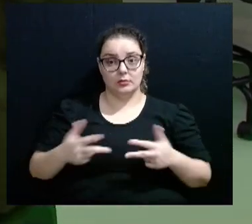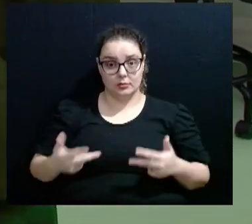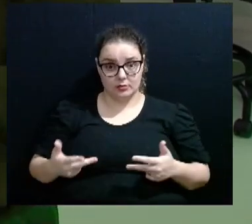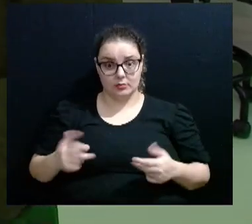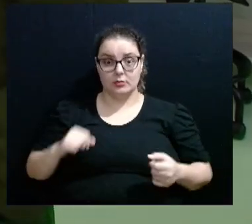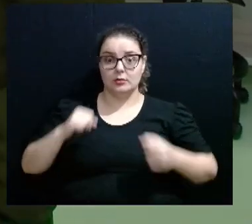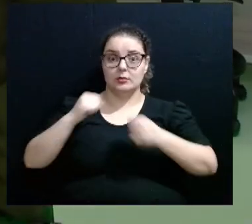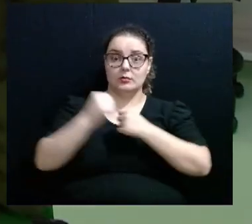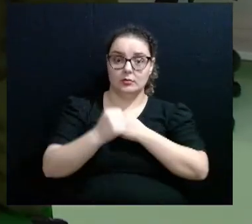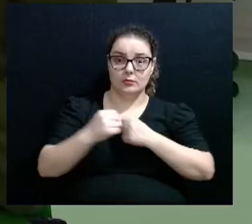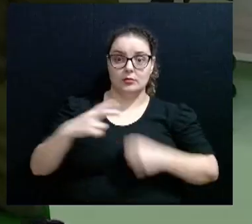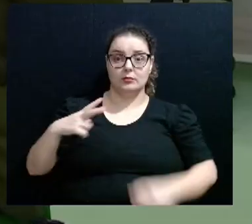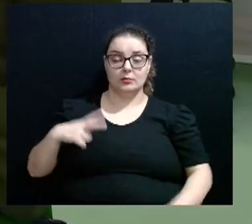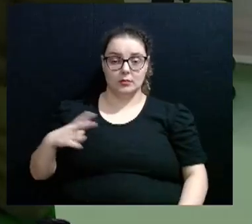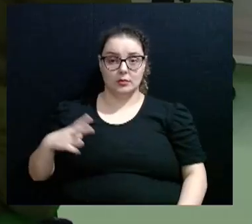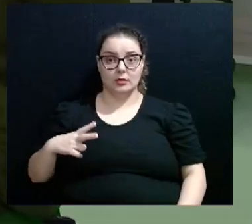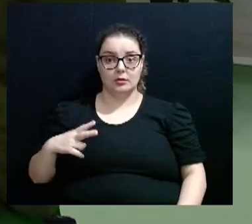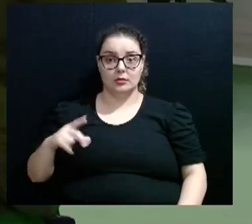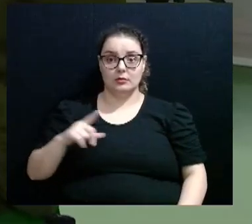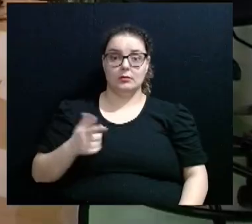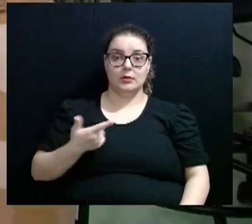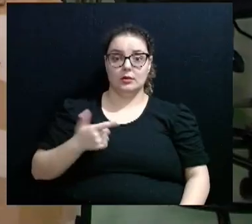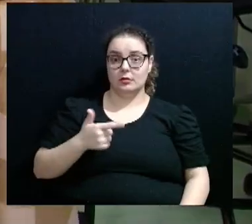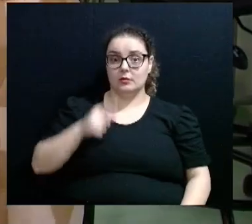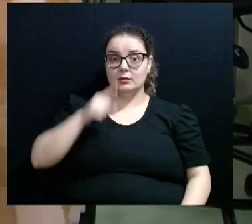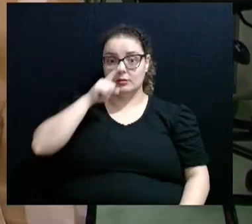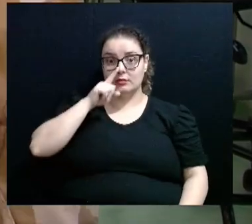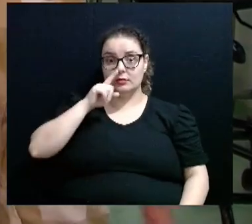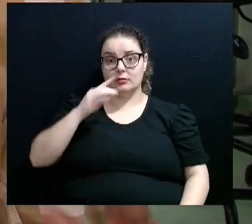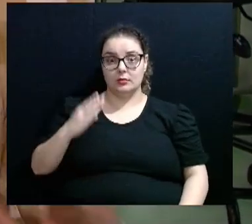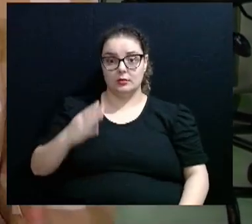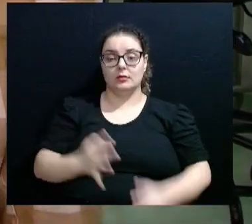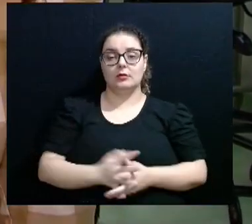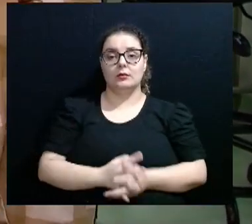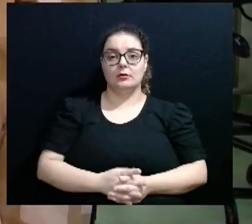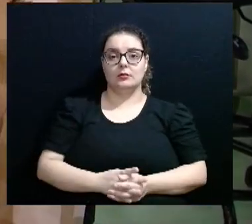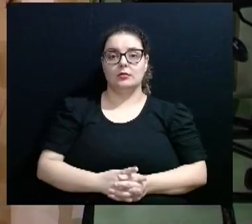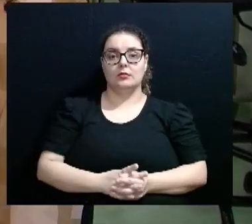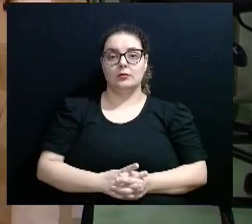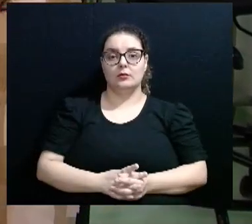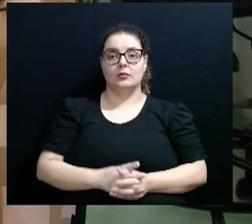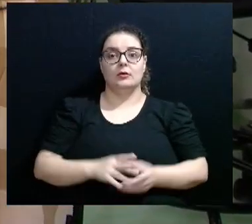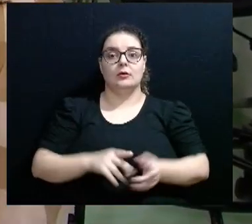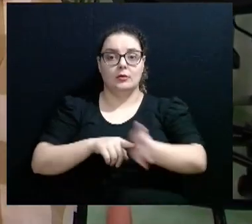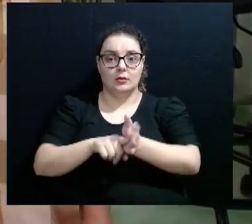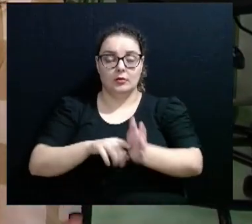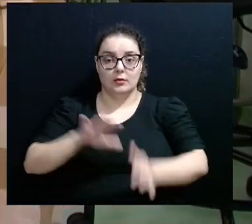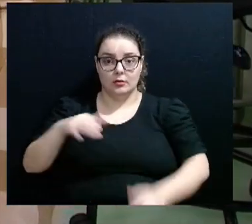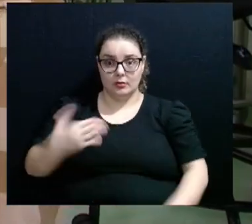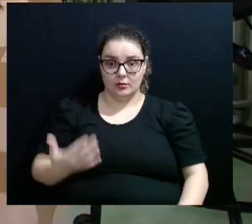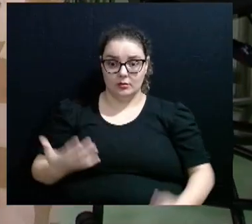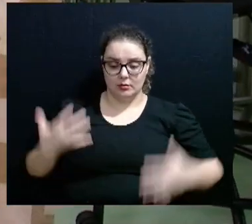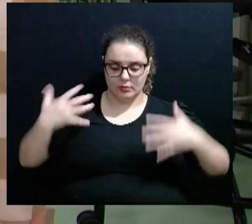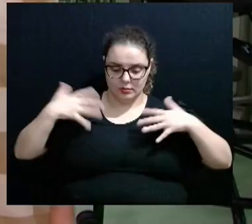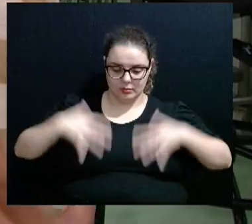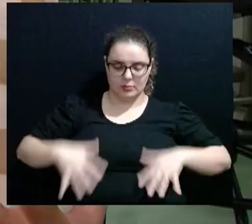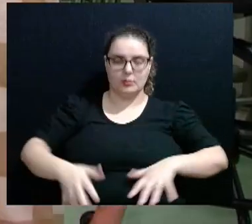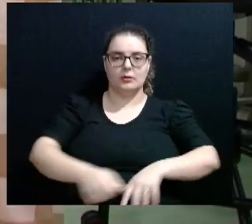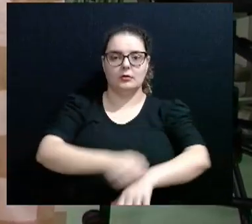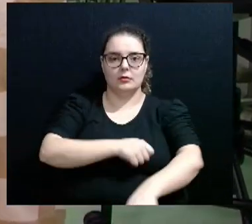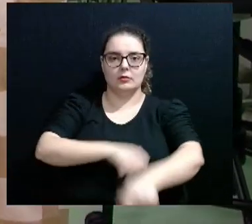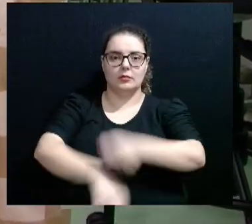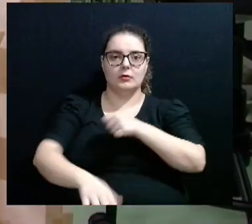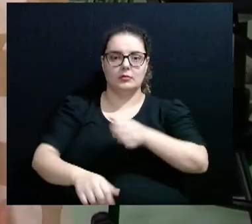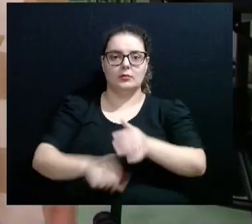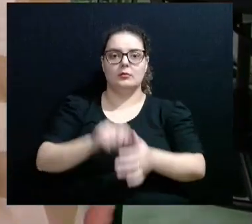individual, sem que haja risco biológico. Os pesquisadores, quando colocam essa roupa a primeira vez e entram nesse espaço, primeiro eles